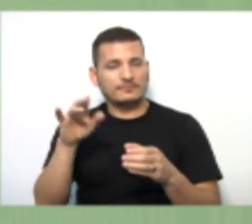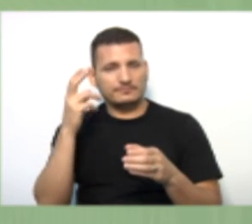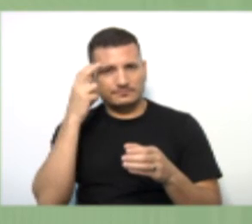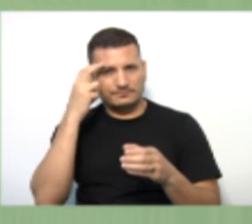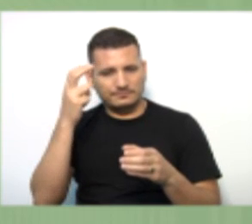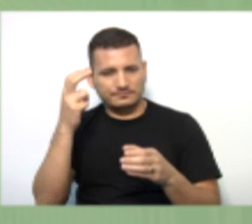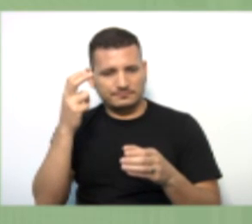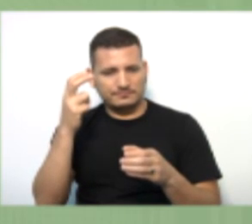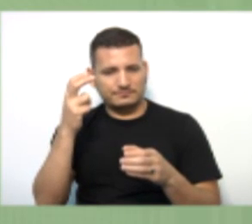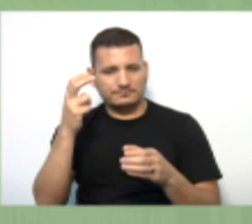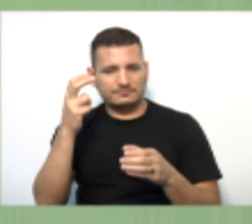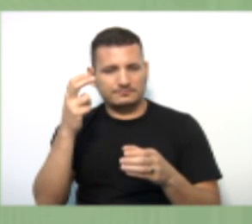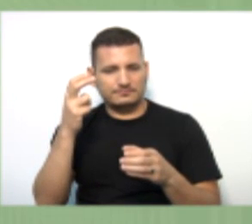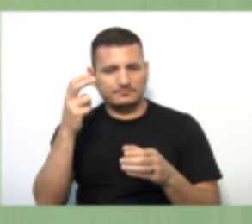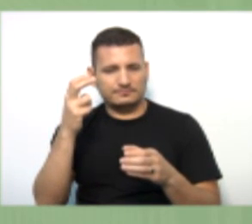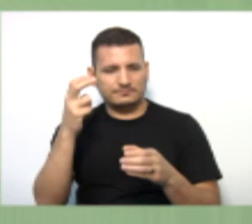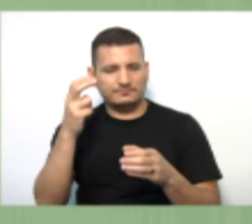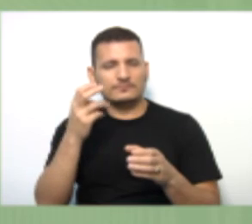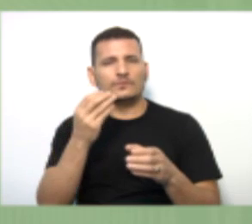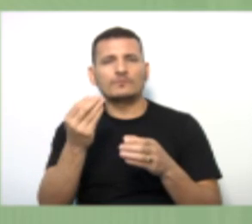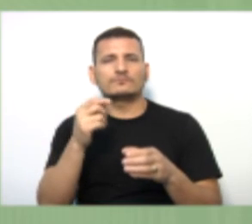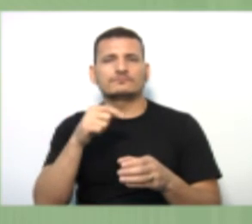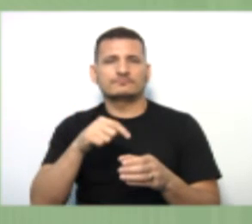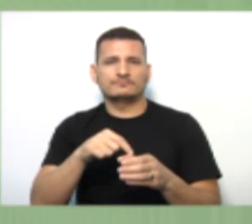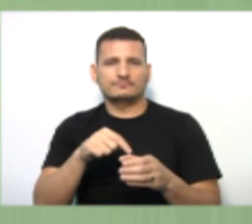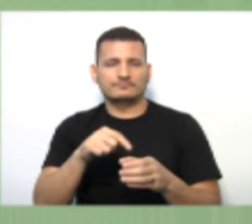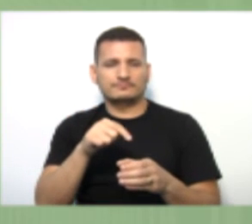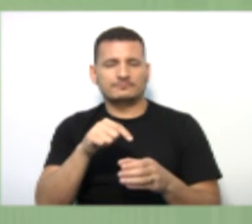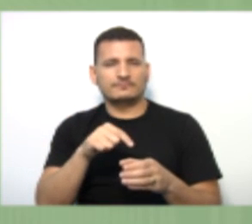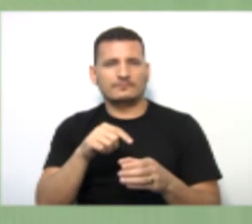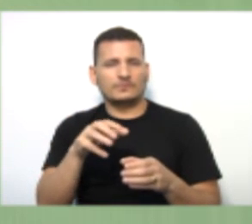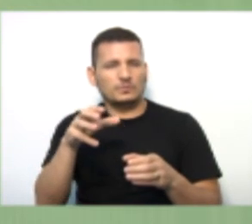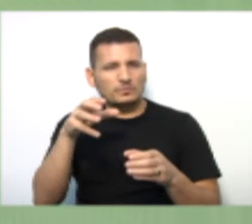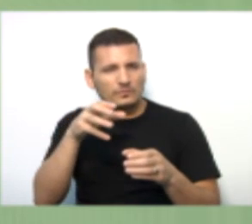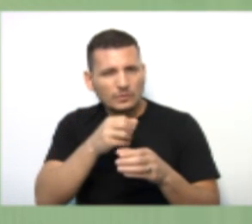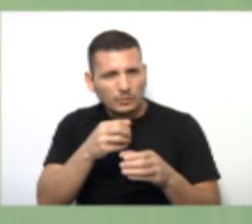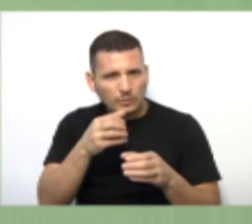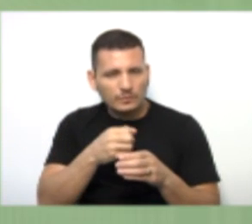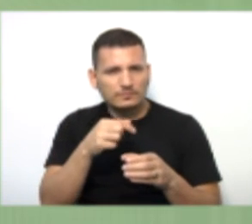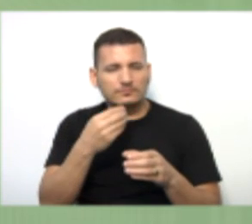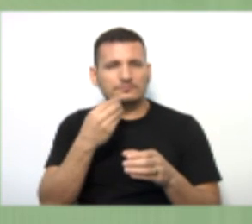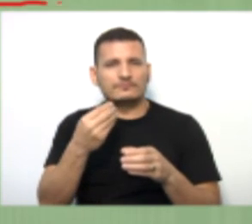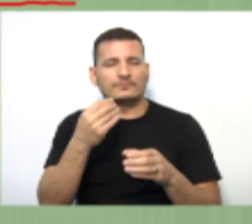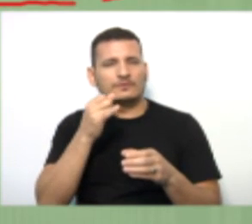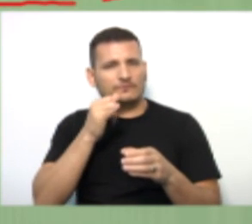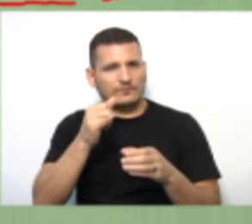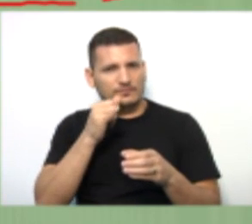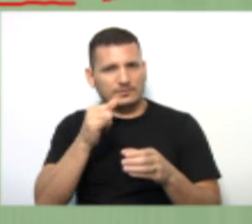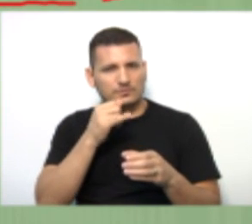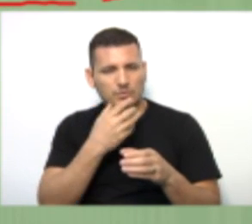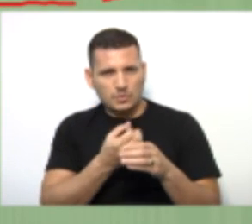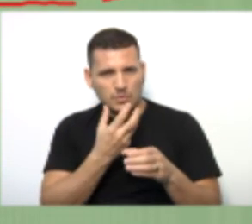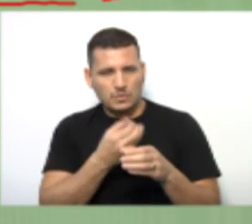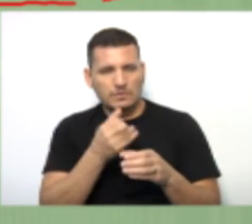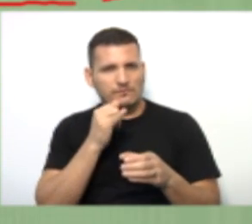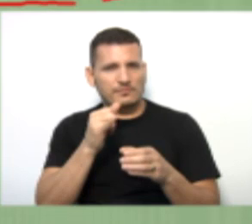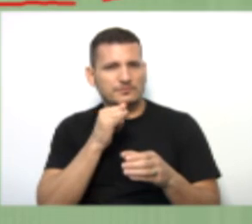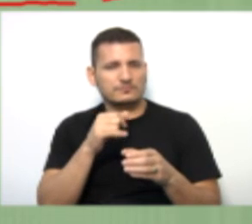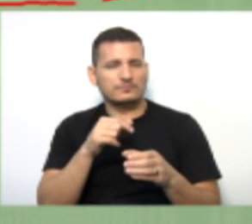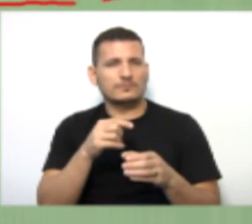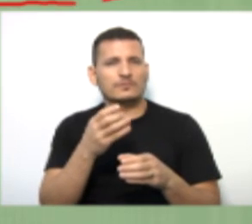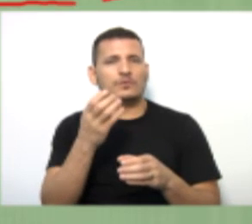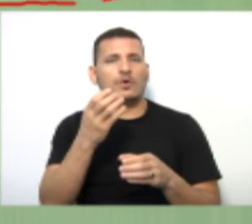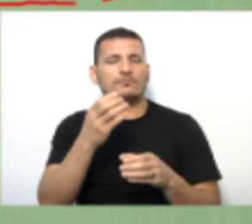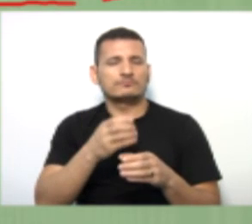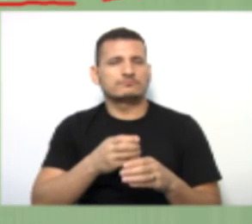inteligente. De que forma o recipiente processaria essas informações para que o copo pudesse chegar